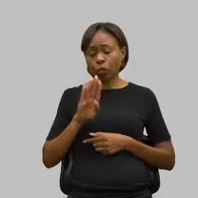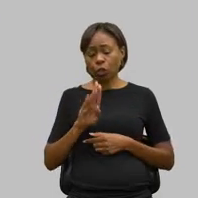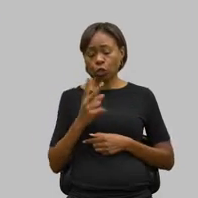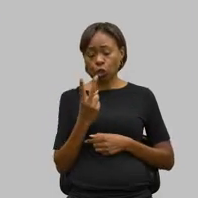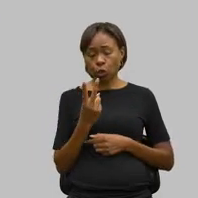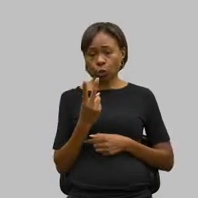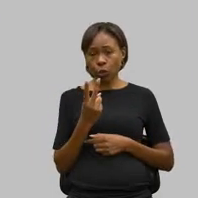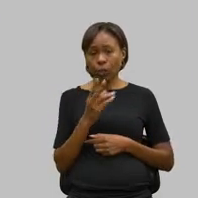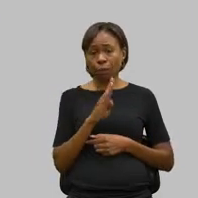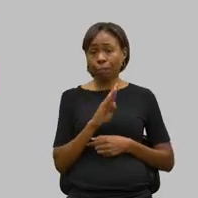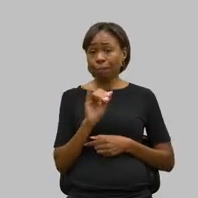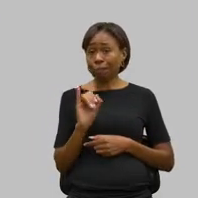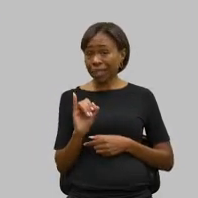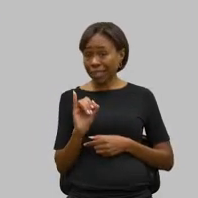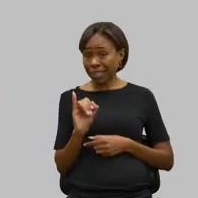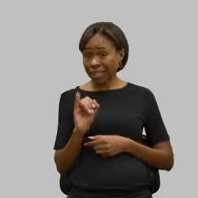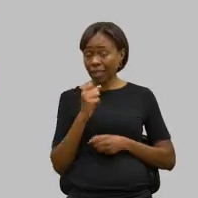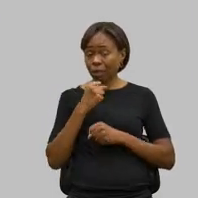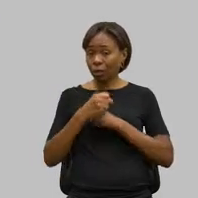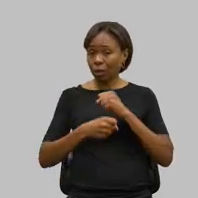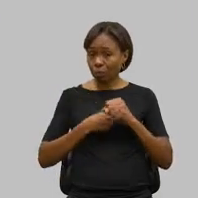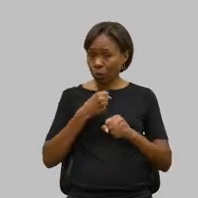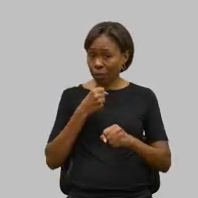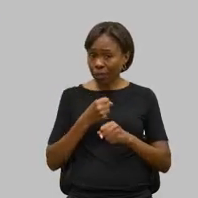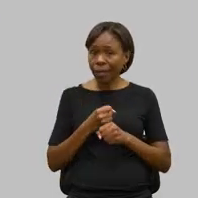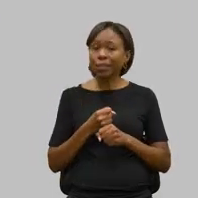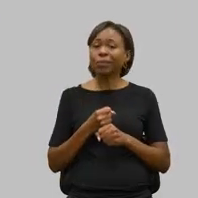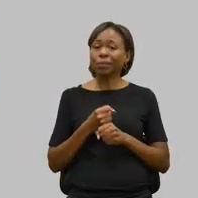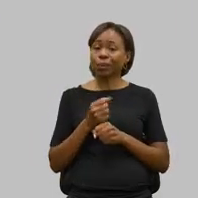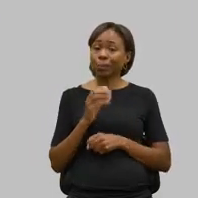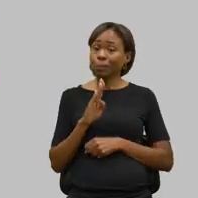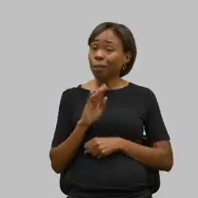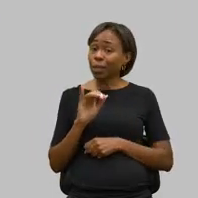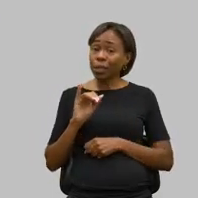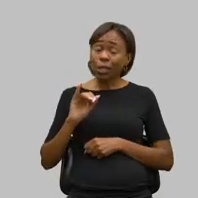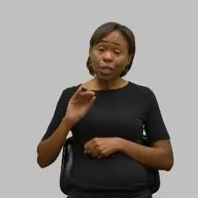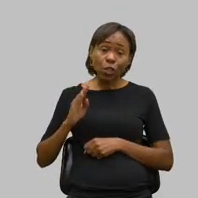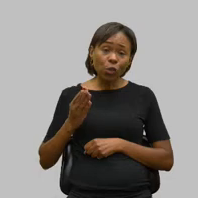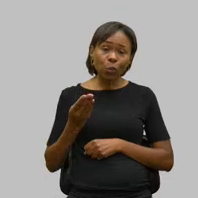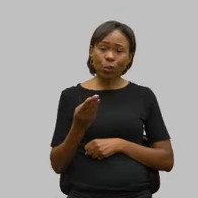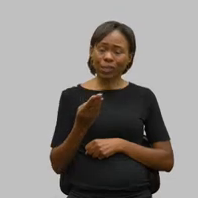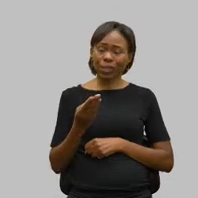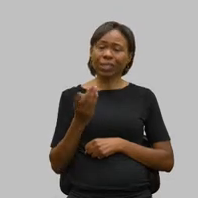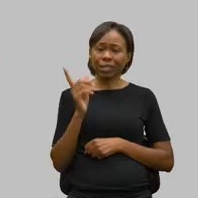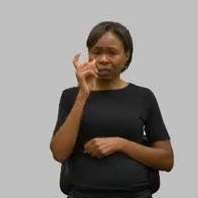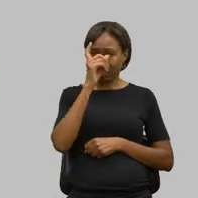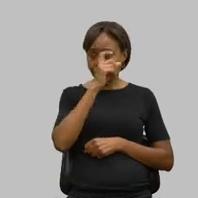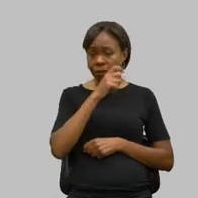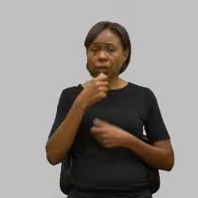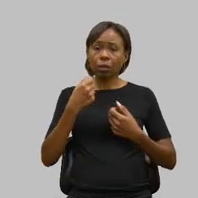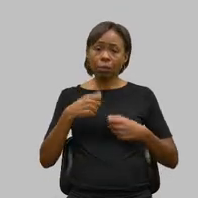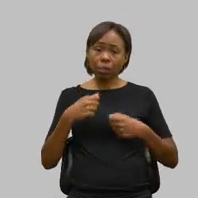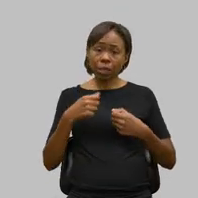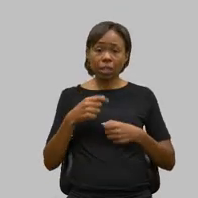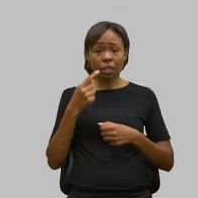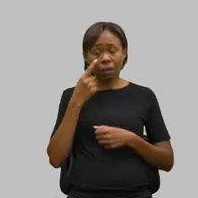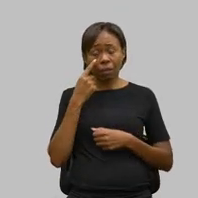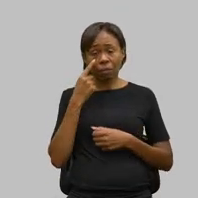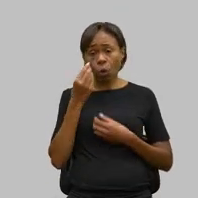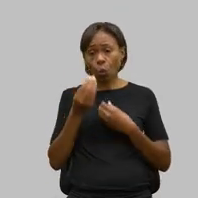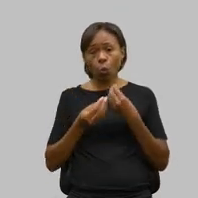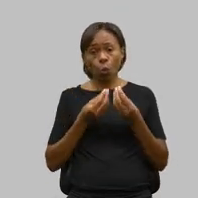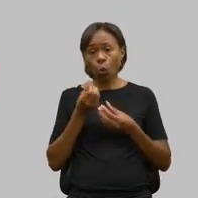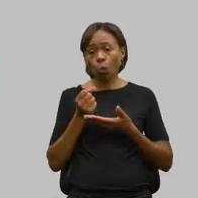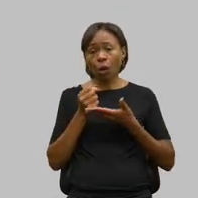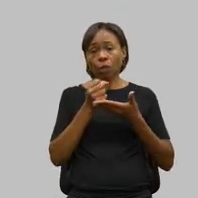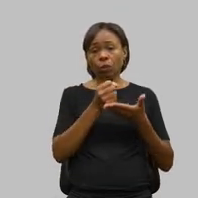700 milhões, está chegando a 2 bilhões de reais por ano, e nós temos que achar uma vocação que faça sentido na rede, para que ele seja sustentável, a gente poder